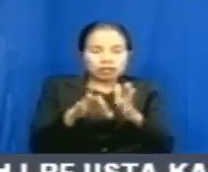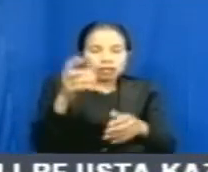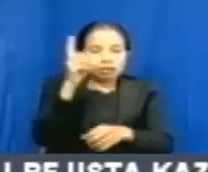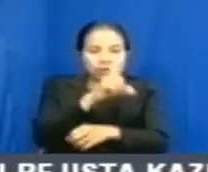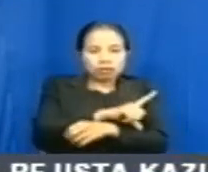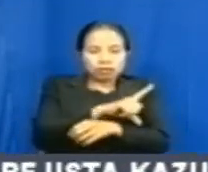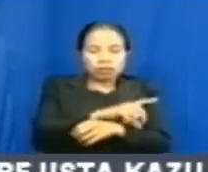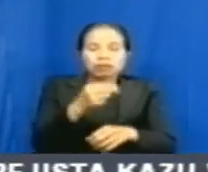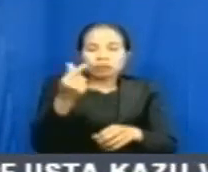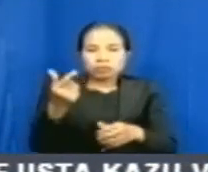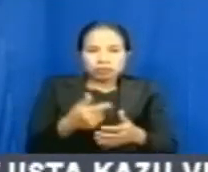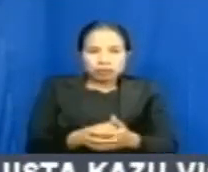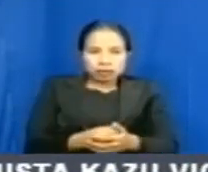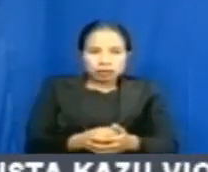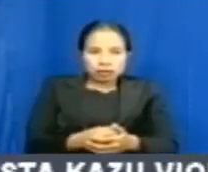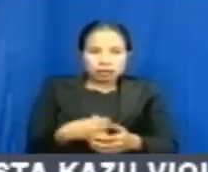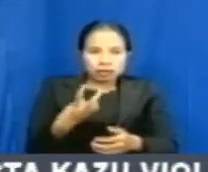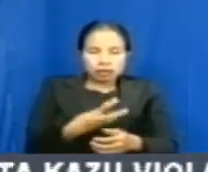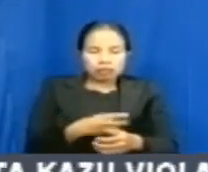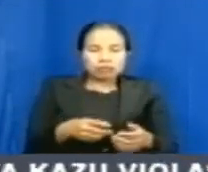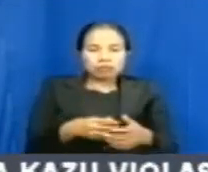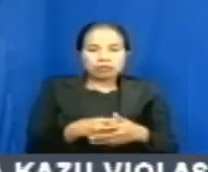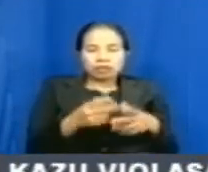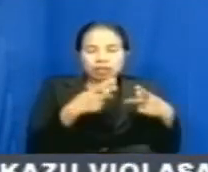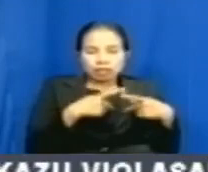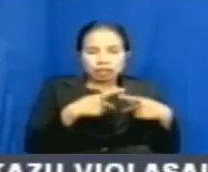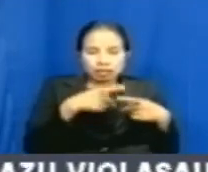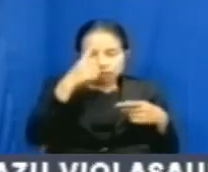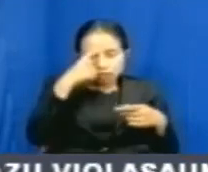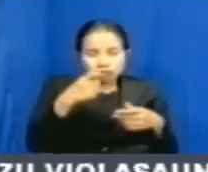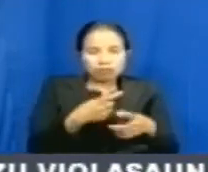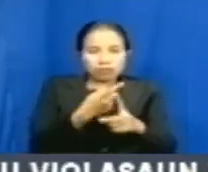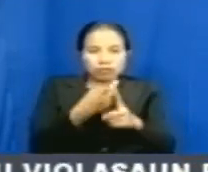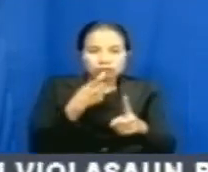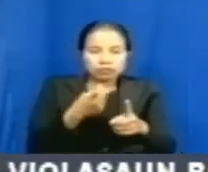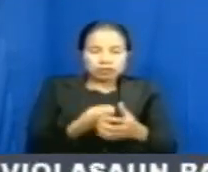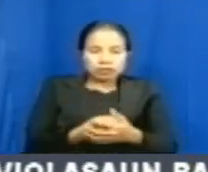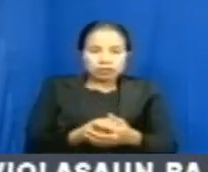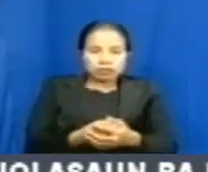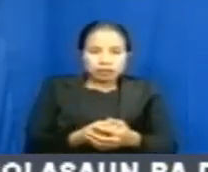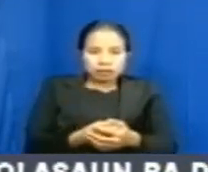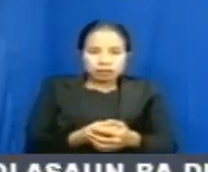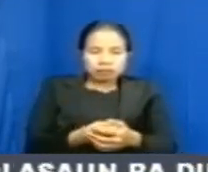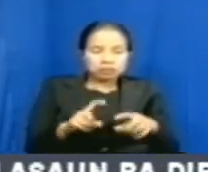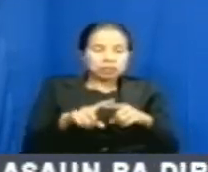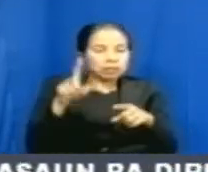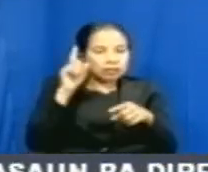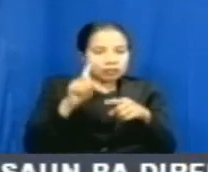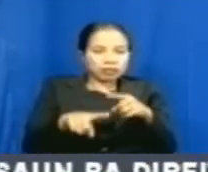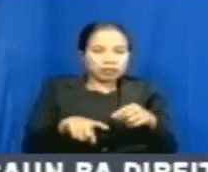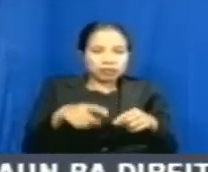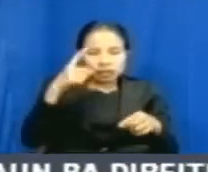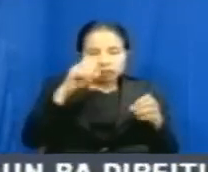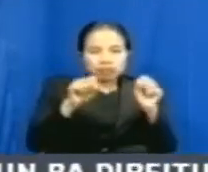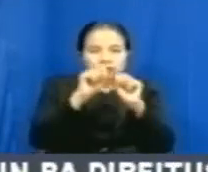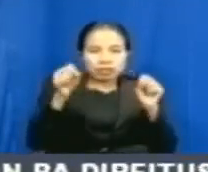loron lato o. Amigos, lara moras mão, tamba ira né, memang, gusibe, leduni, deslavele, tamba, foi ainda o que sabe do Bacira